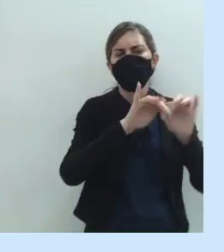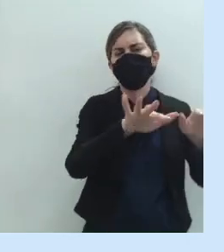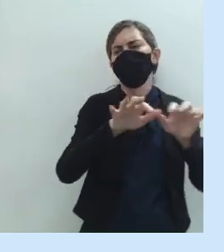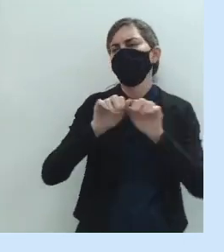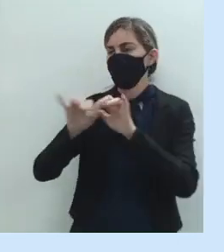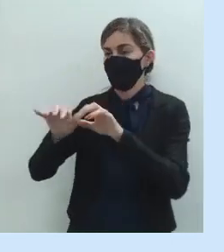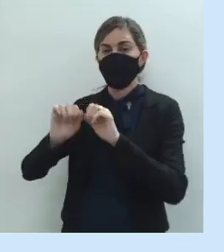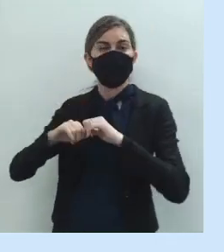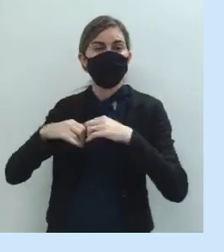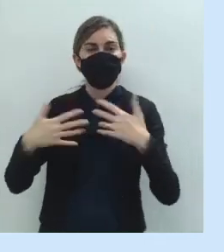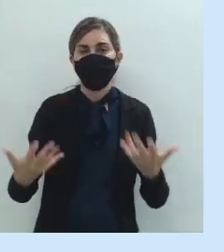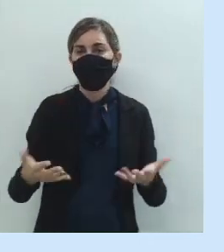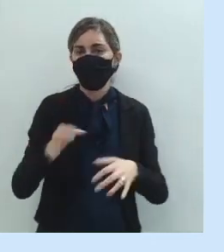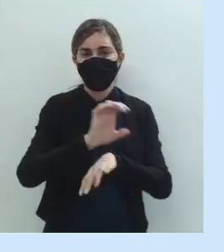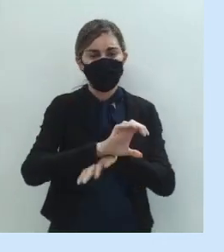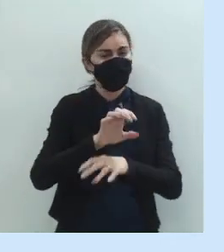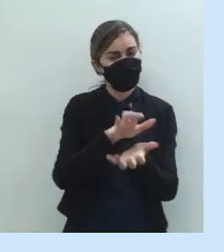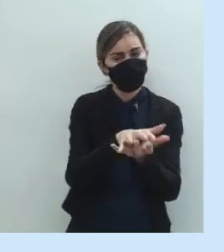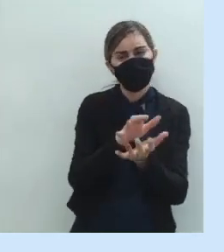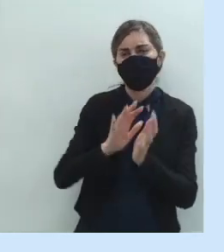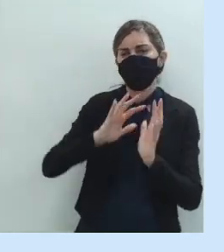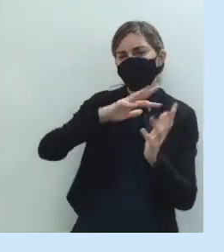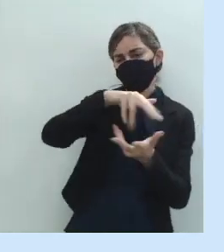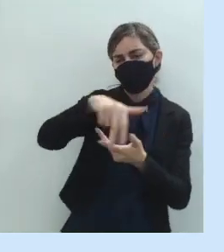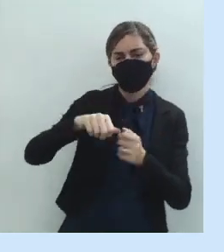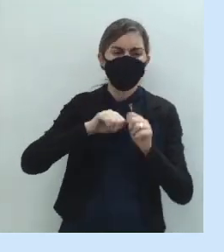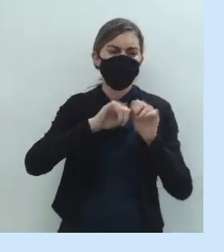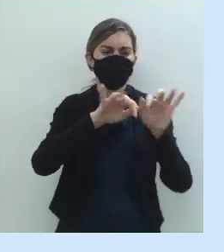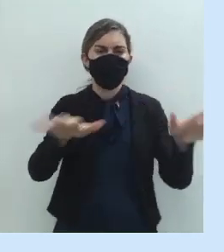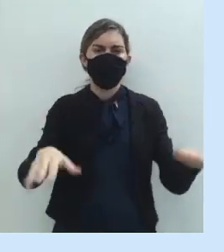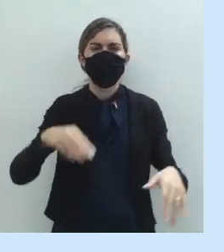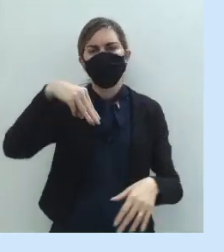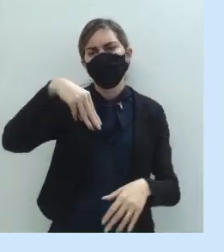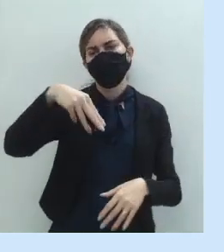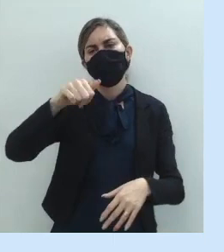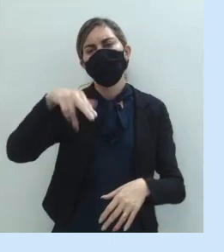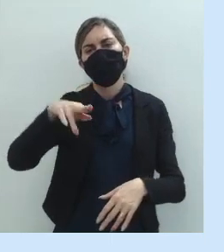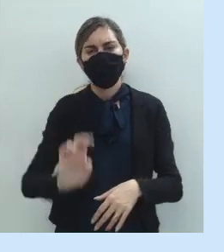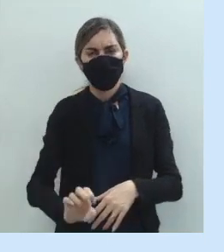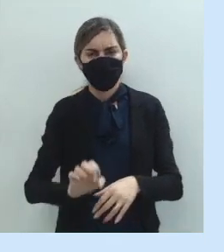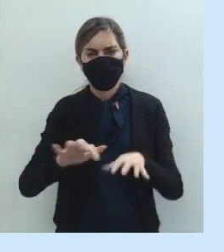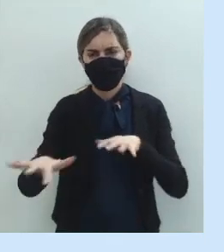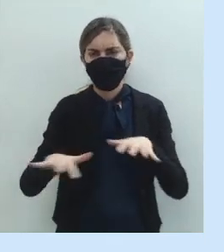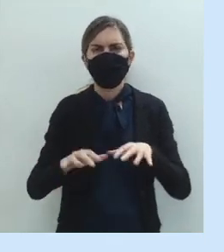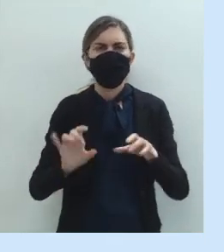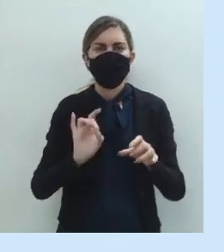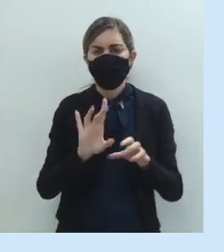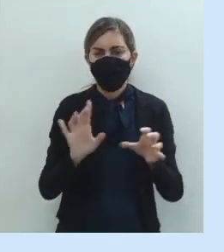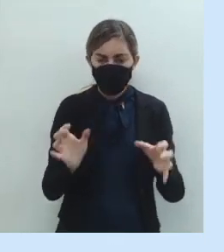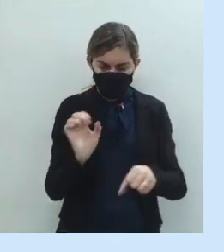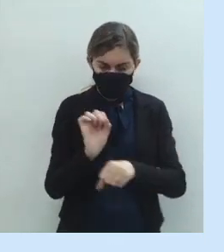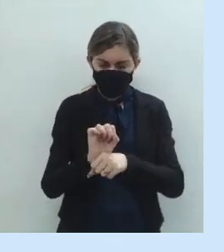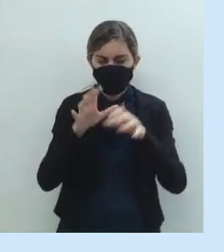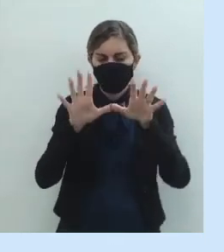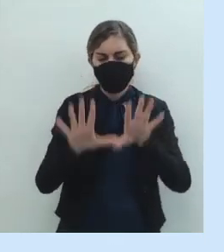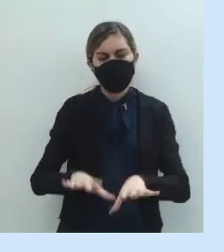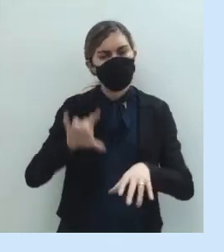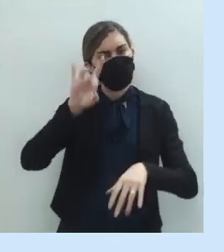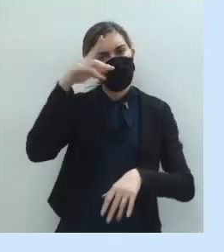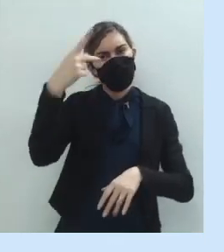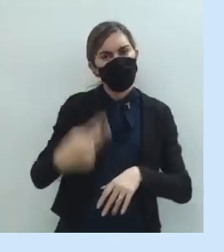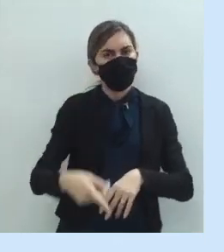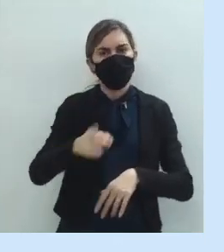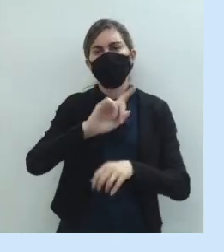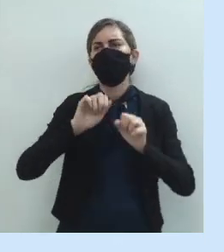claro, de Pernambuco para o mundo. Então, o movimento Mangue, ele não se restringiu às fronteiras do